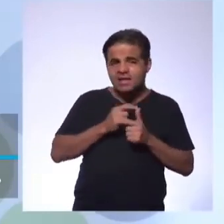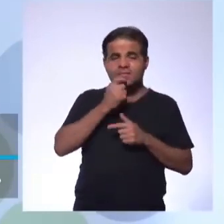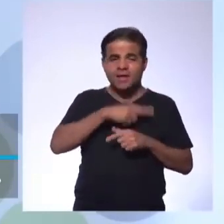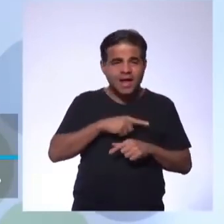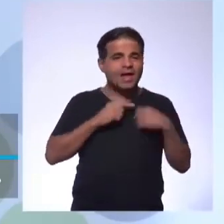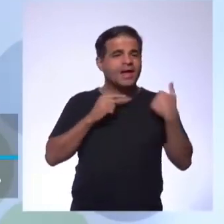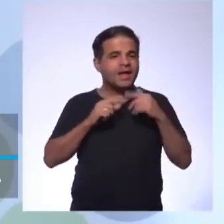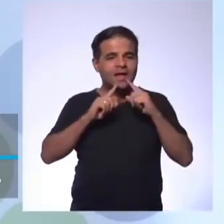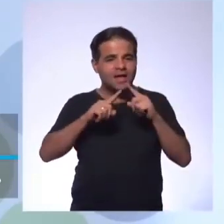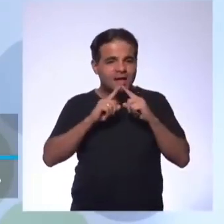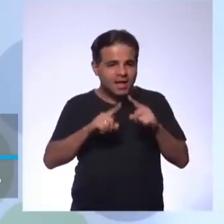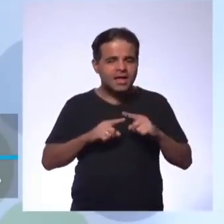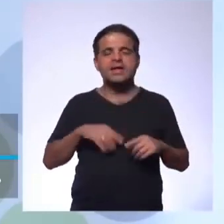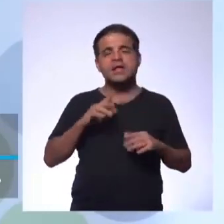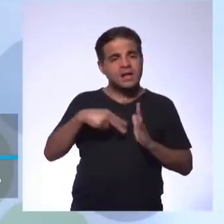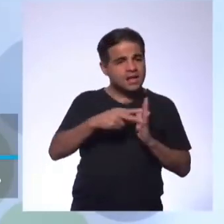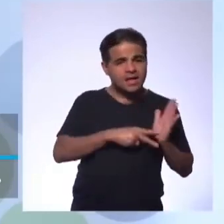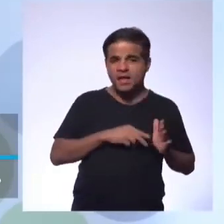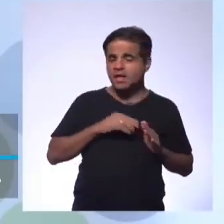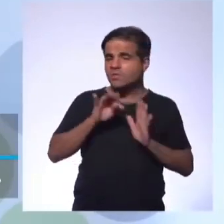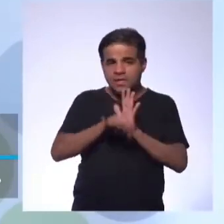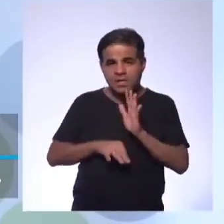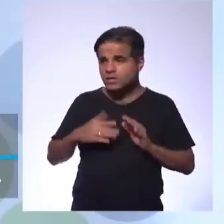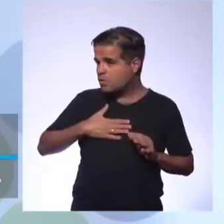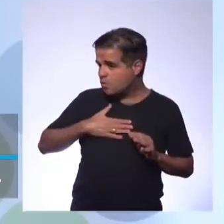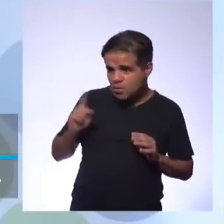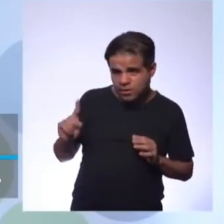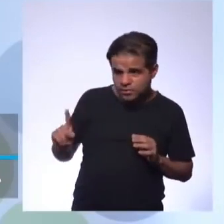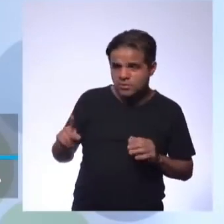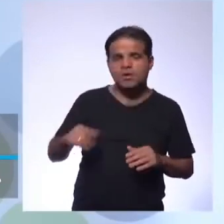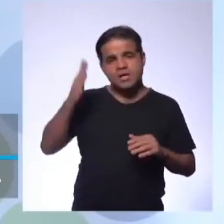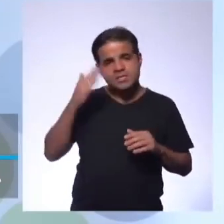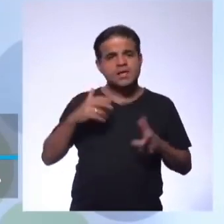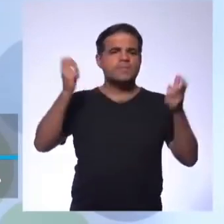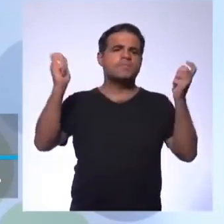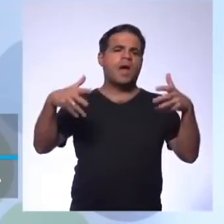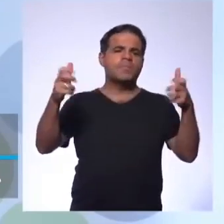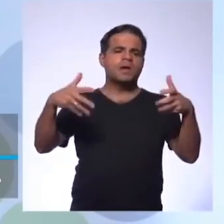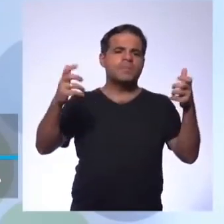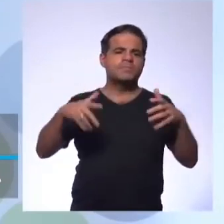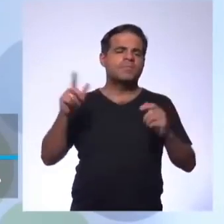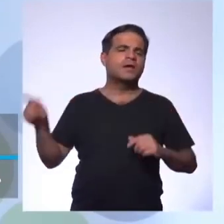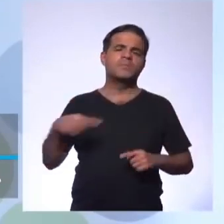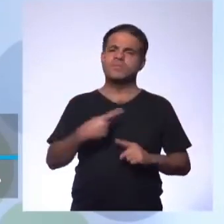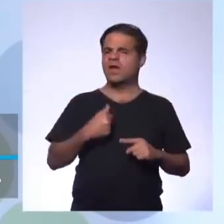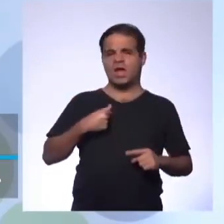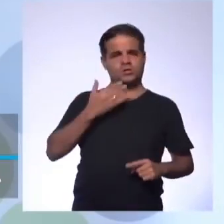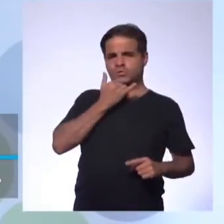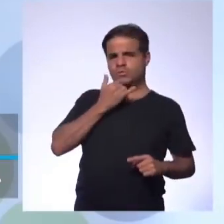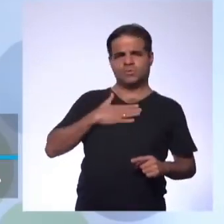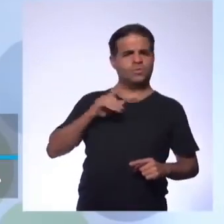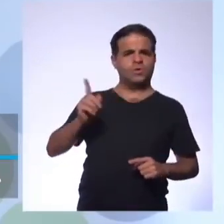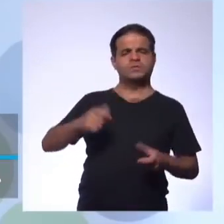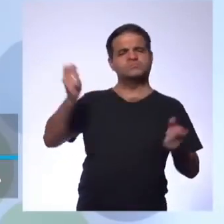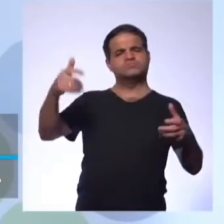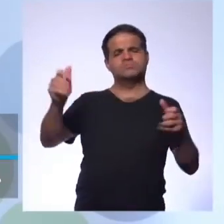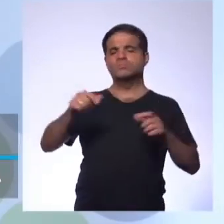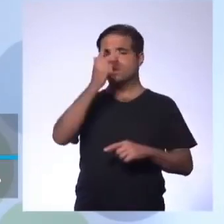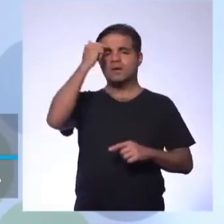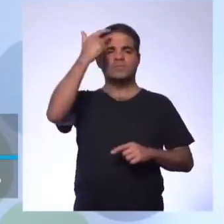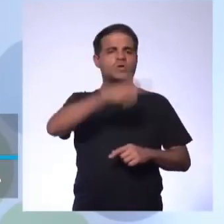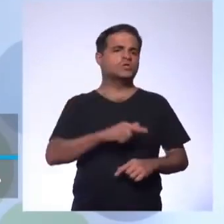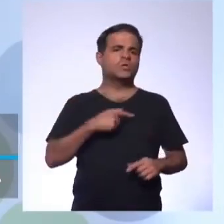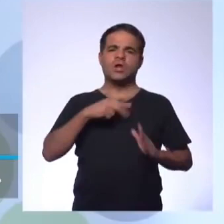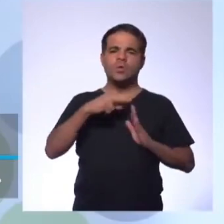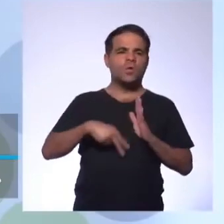ele critica, ele lê o texto, não gostou e sabe explicar porque não gostou. Não é aquele cara que não lê o texto porque não